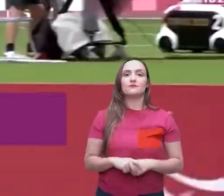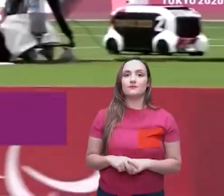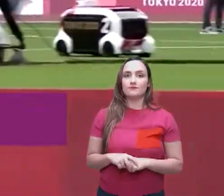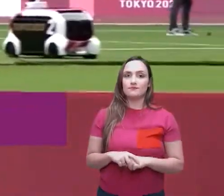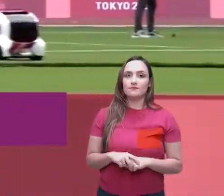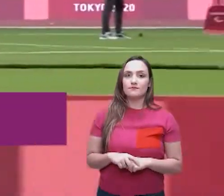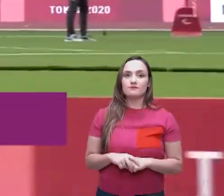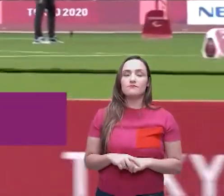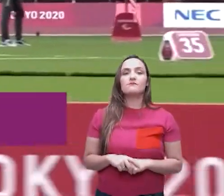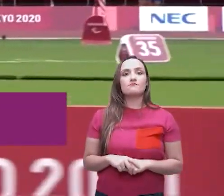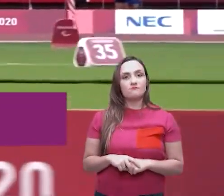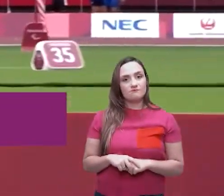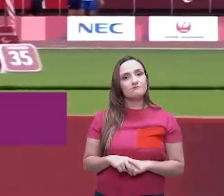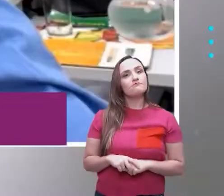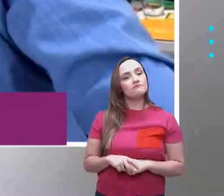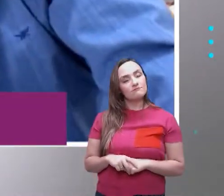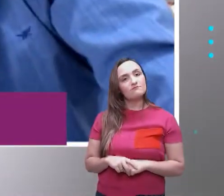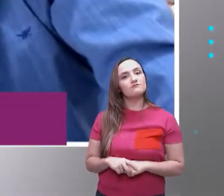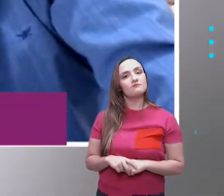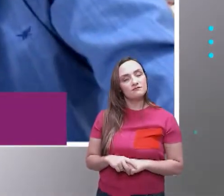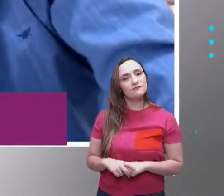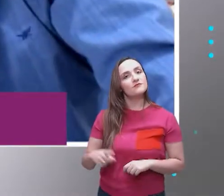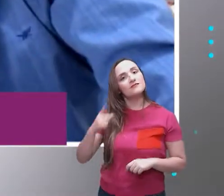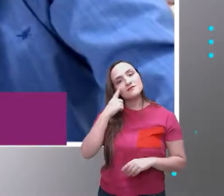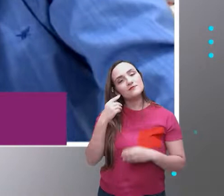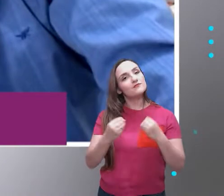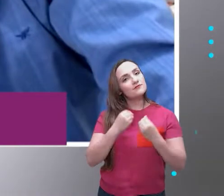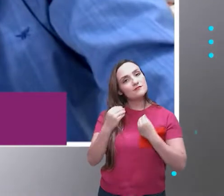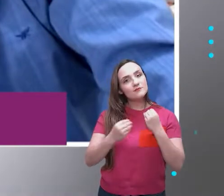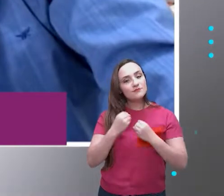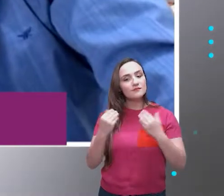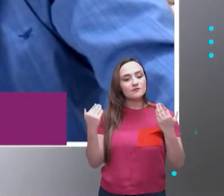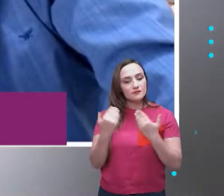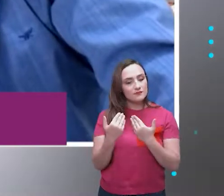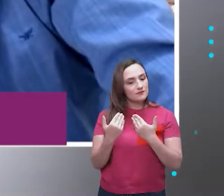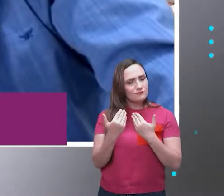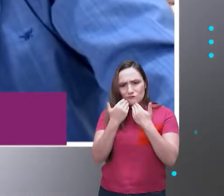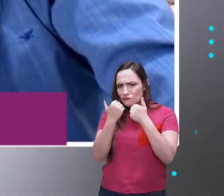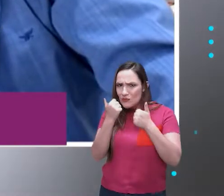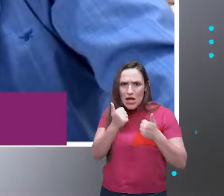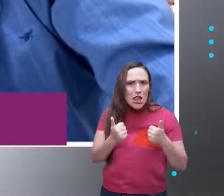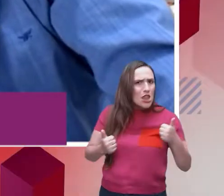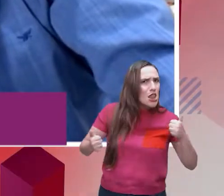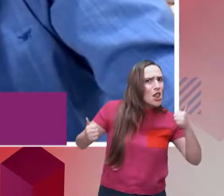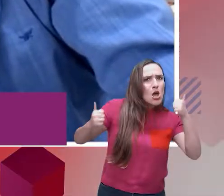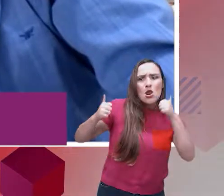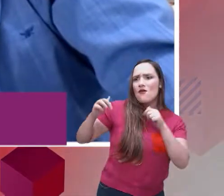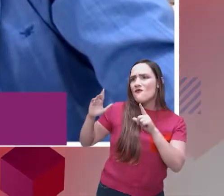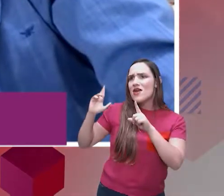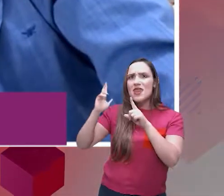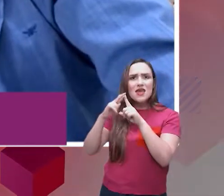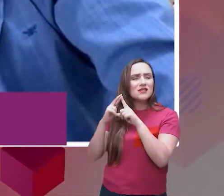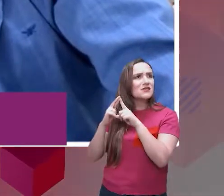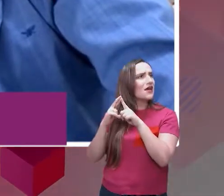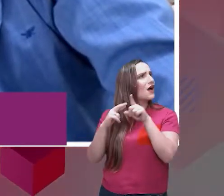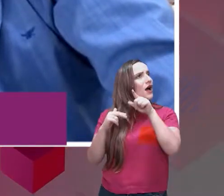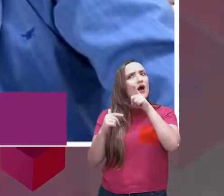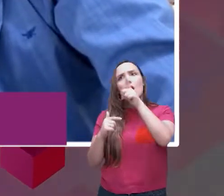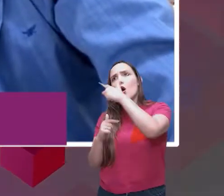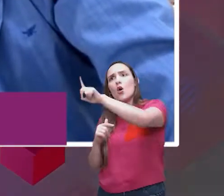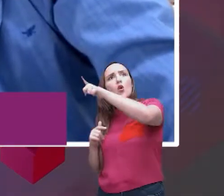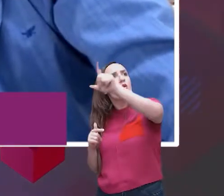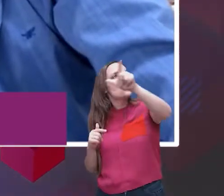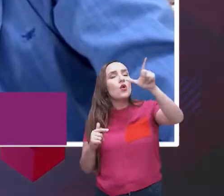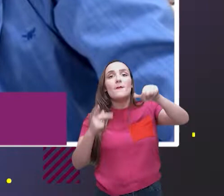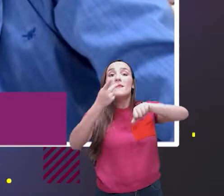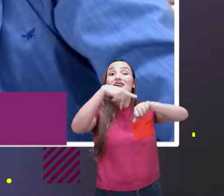eventos internacionais. É só a gente observar, professor, né, os rendimentos dos atletas de outros